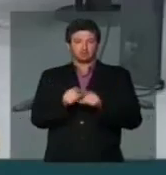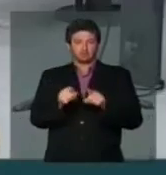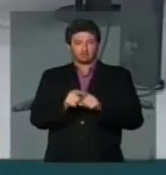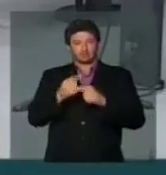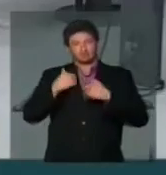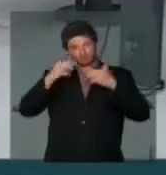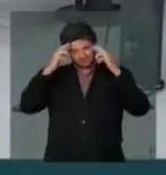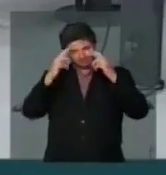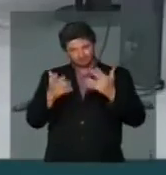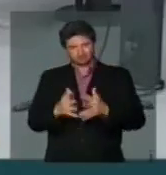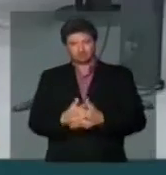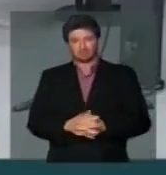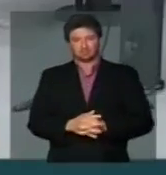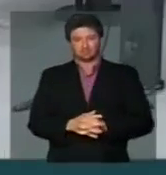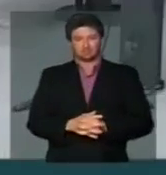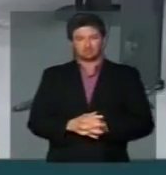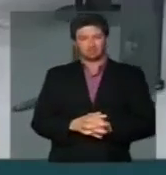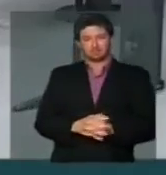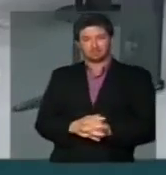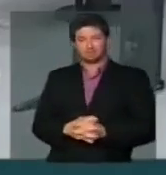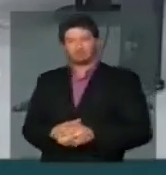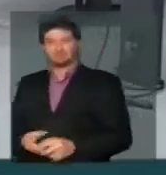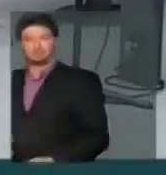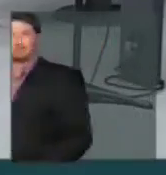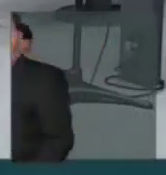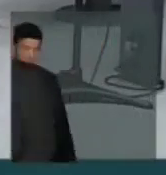respeito e da minha